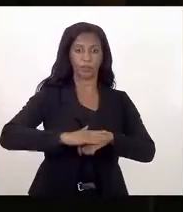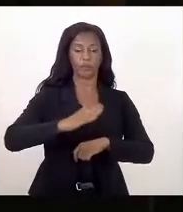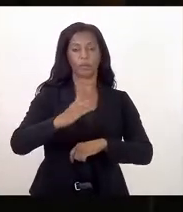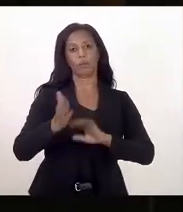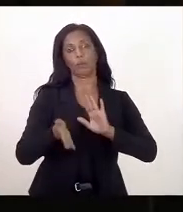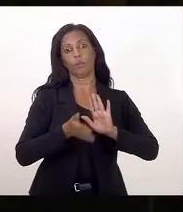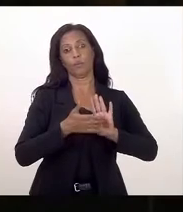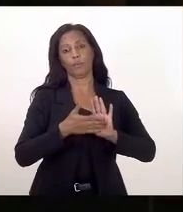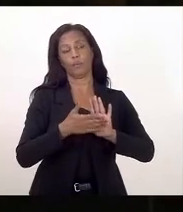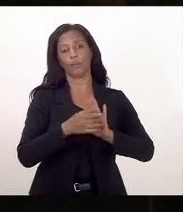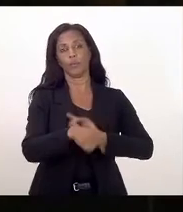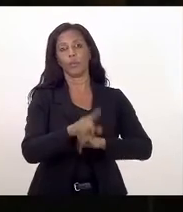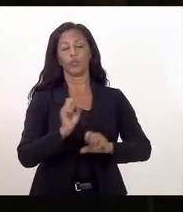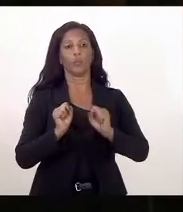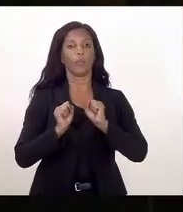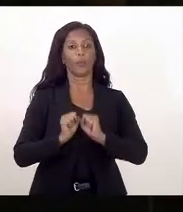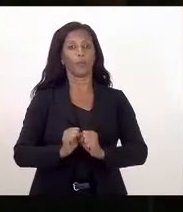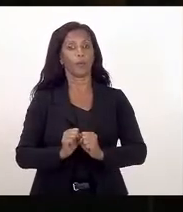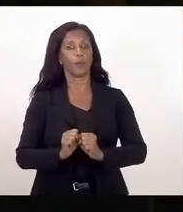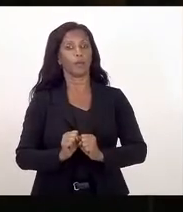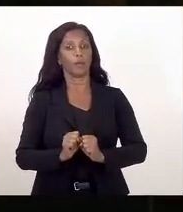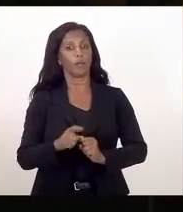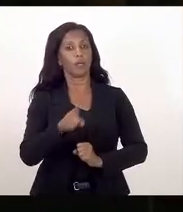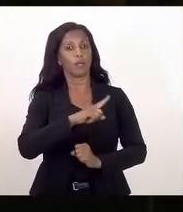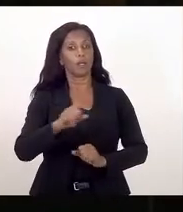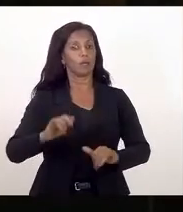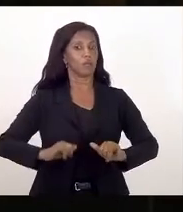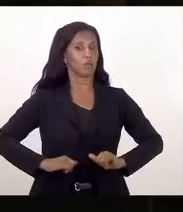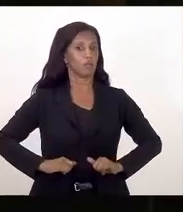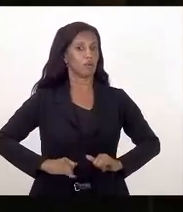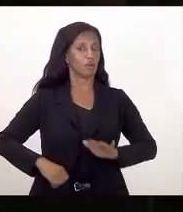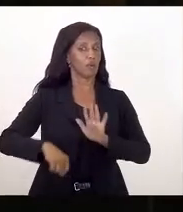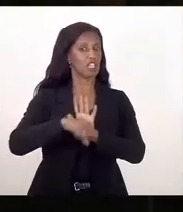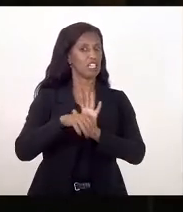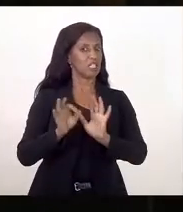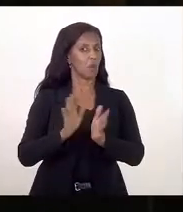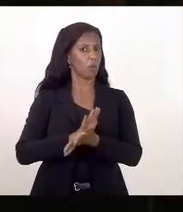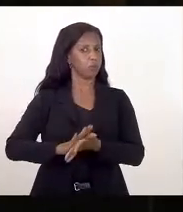proposição de um poder que não está sofrendo crise alguma.